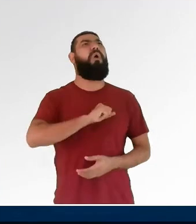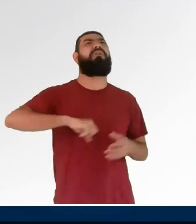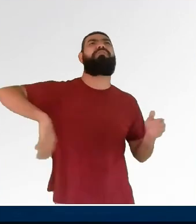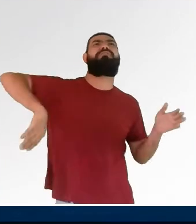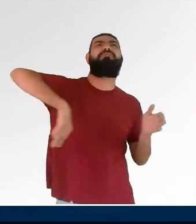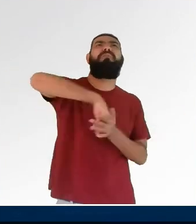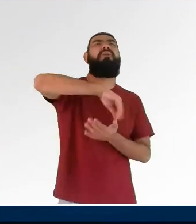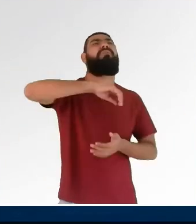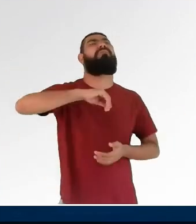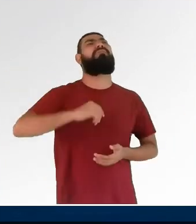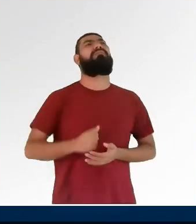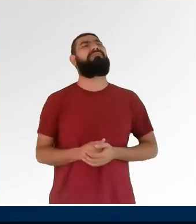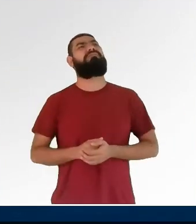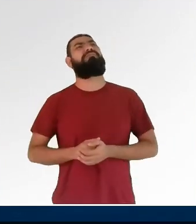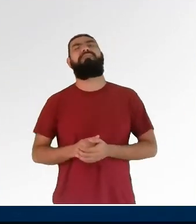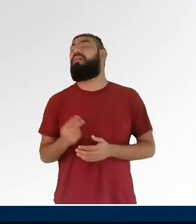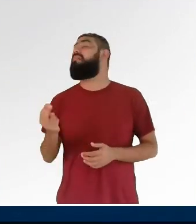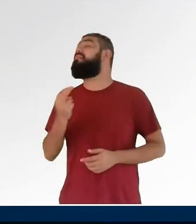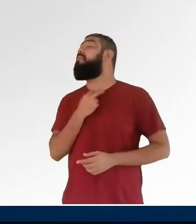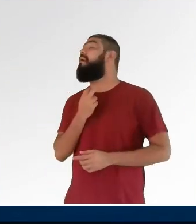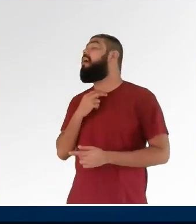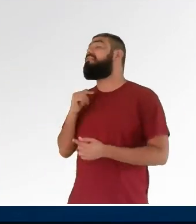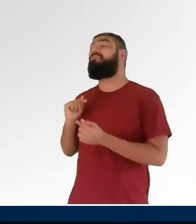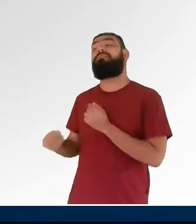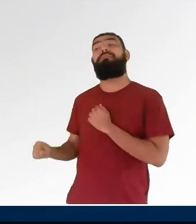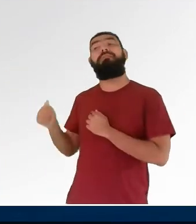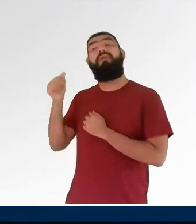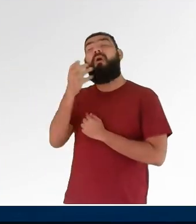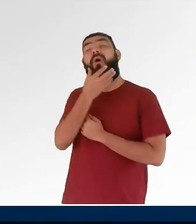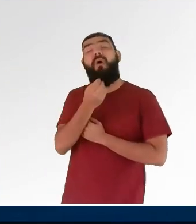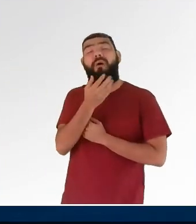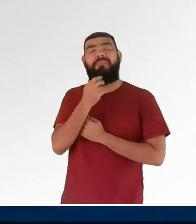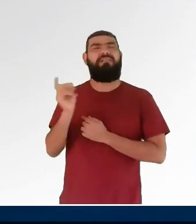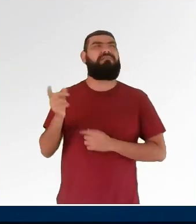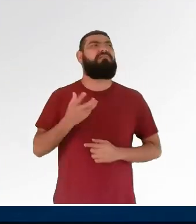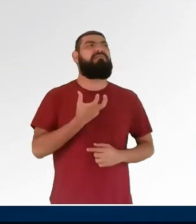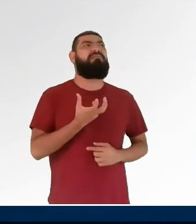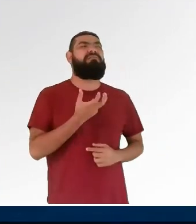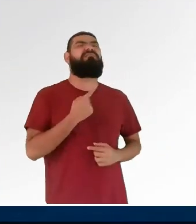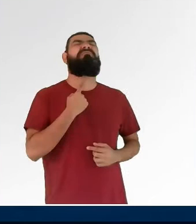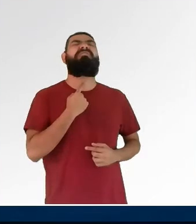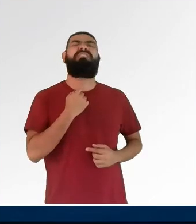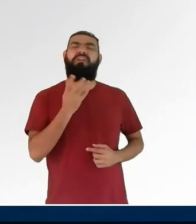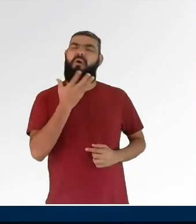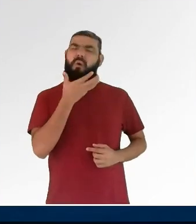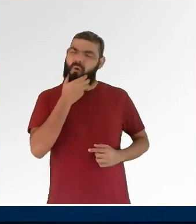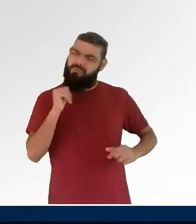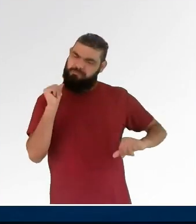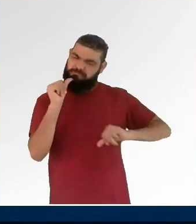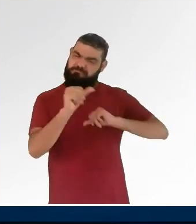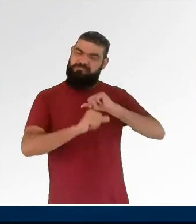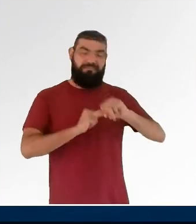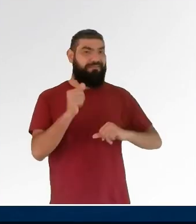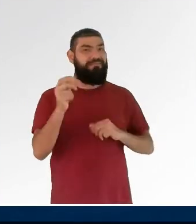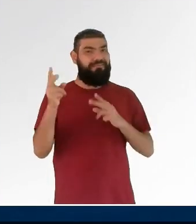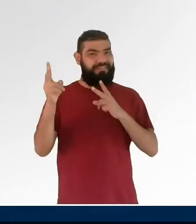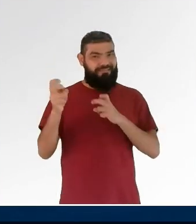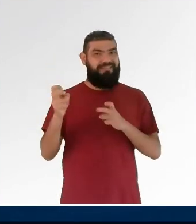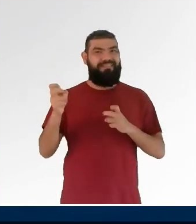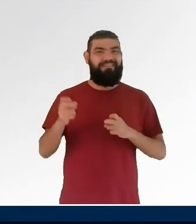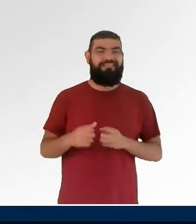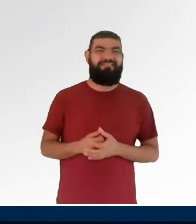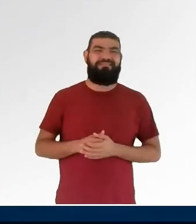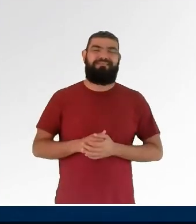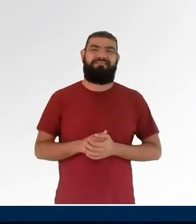personagem. Você não pode, é coisa de menino. Por isso ela queria ser garoto. Então o que acontece? Percebeu? Acontece a seguinte situação.